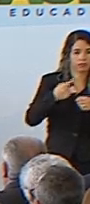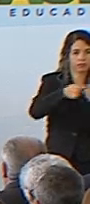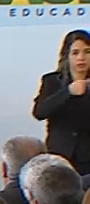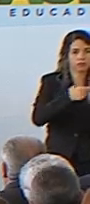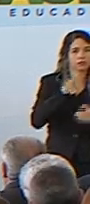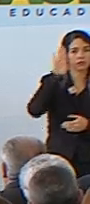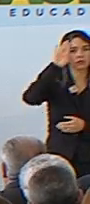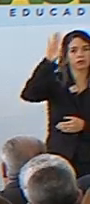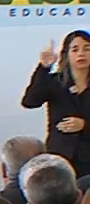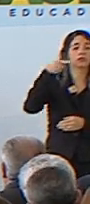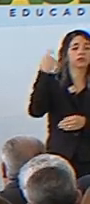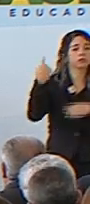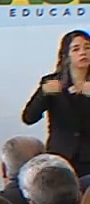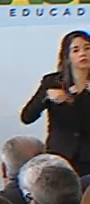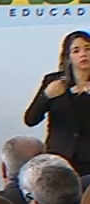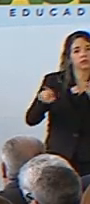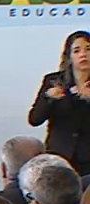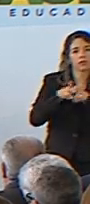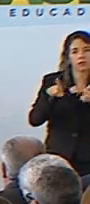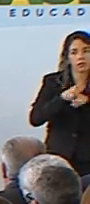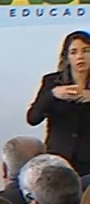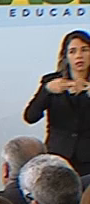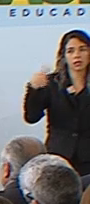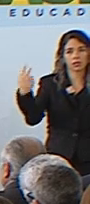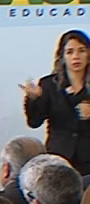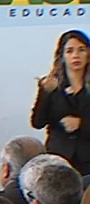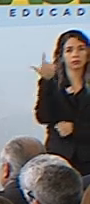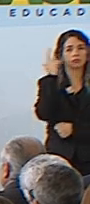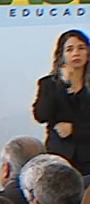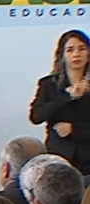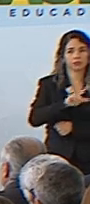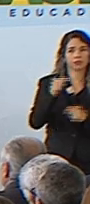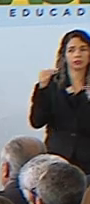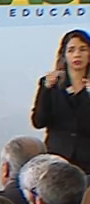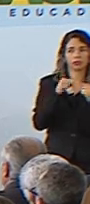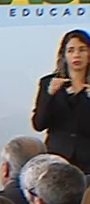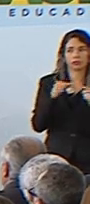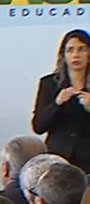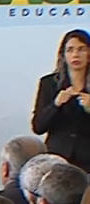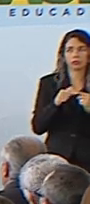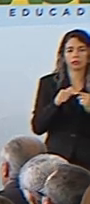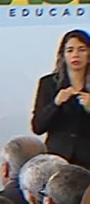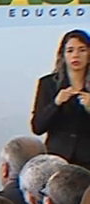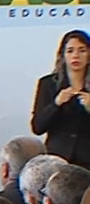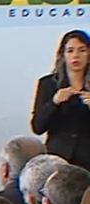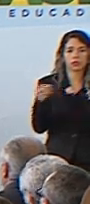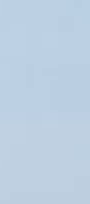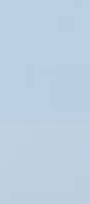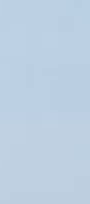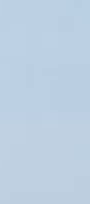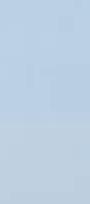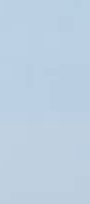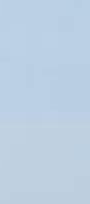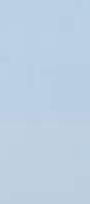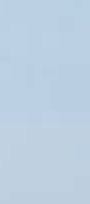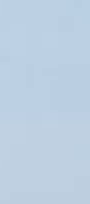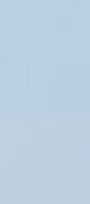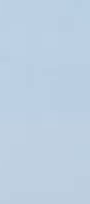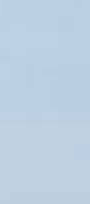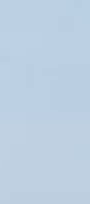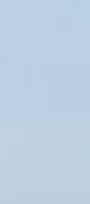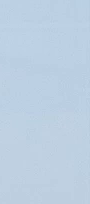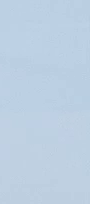estamos debatendo também medidas para fazer a mesma modernização na relação da